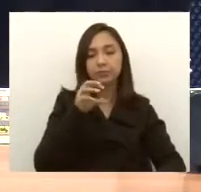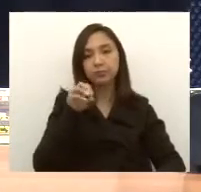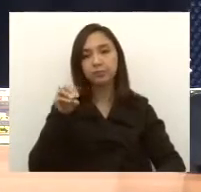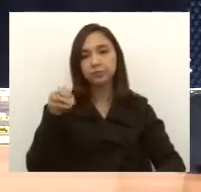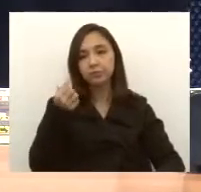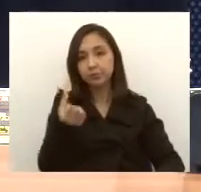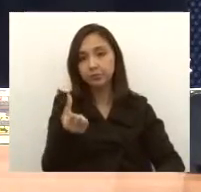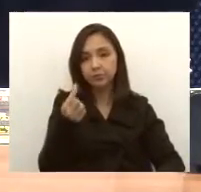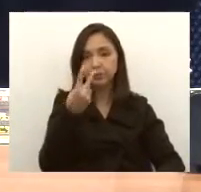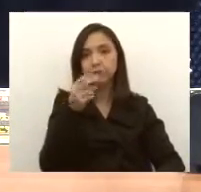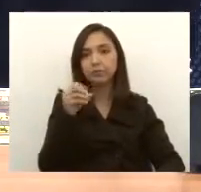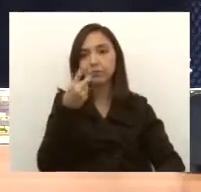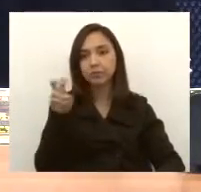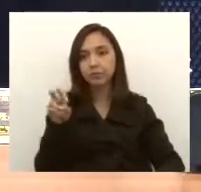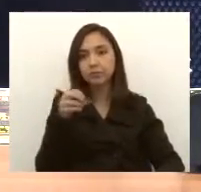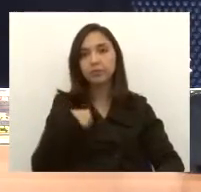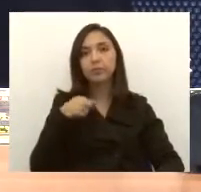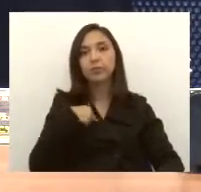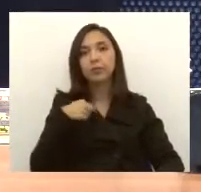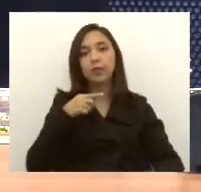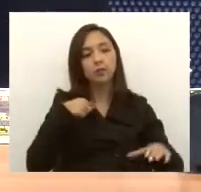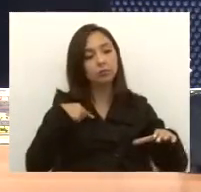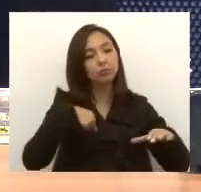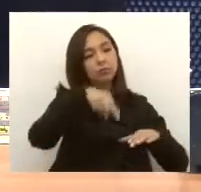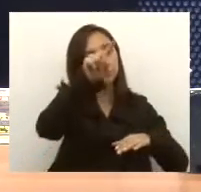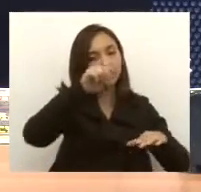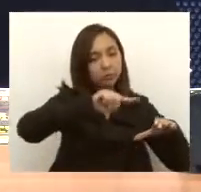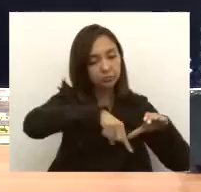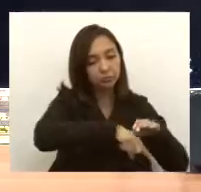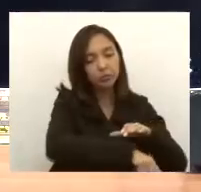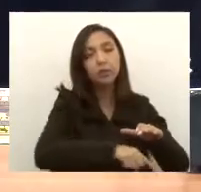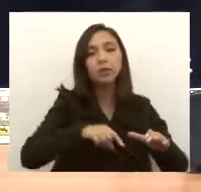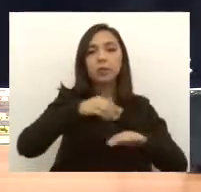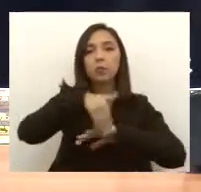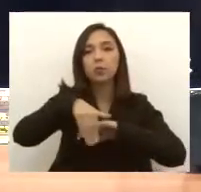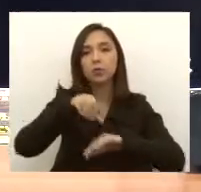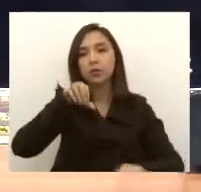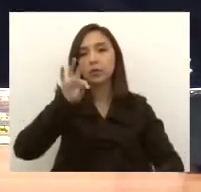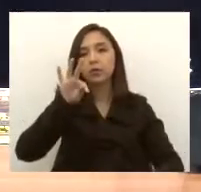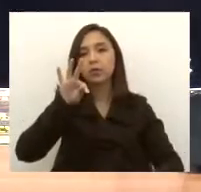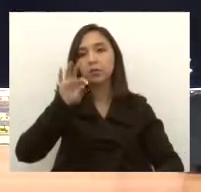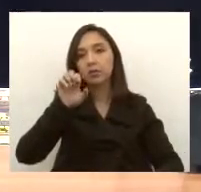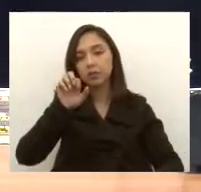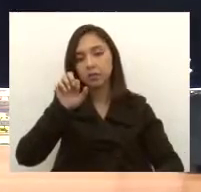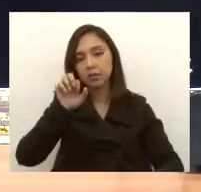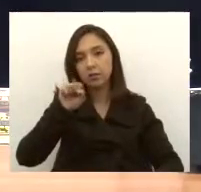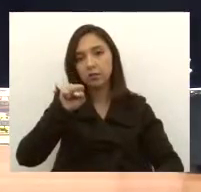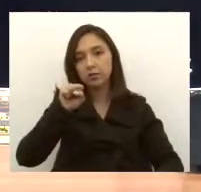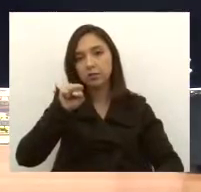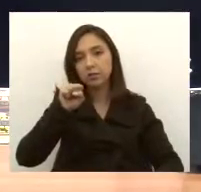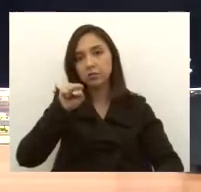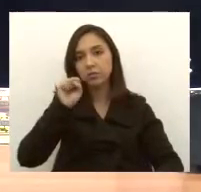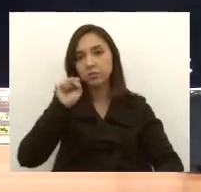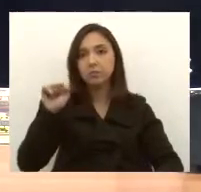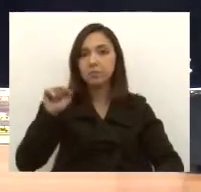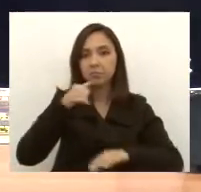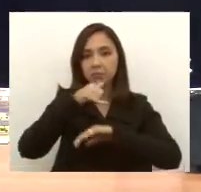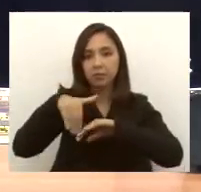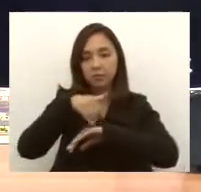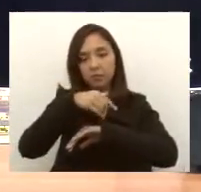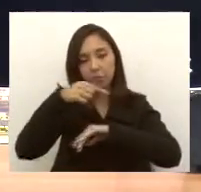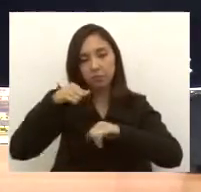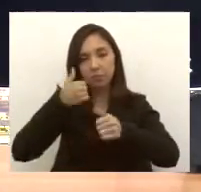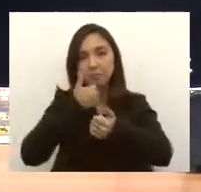de 2015. Informações referentes ao envio do comando Tapa Buraco na rua Senador Teotônio Vilela, no residencial Parque Cumbica, ator João